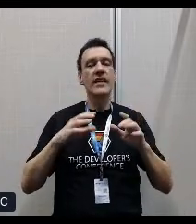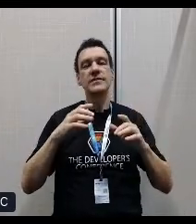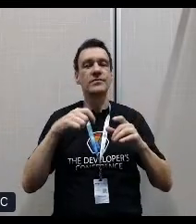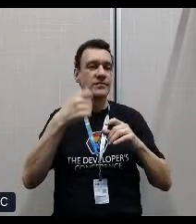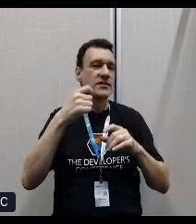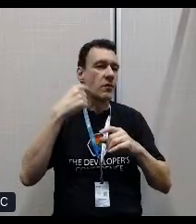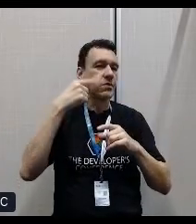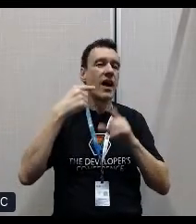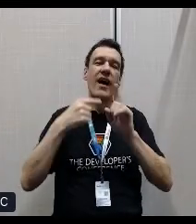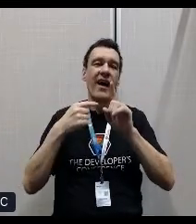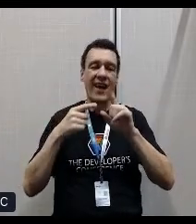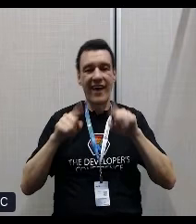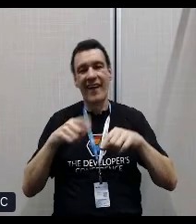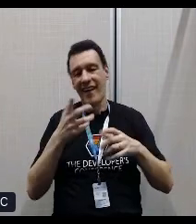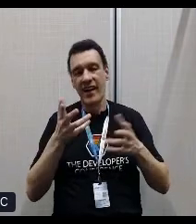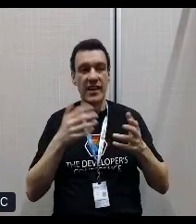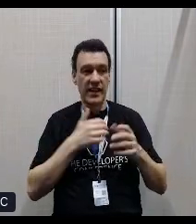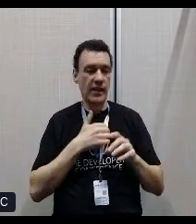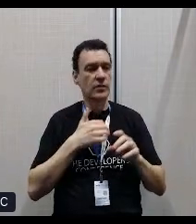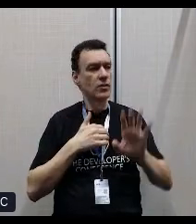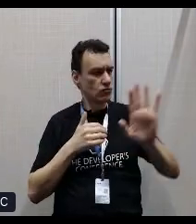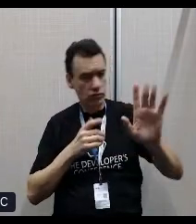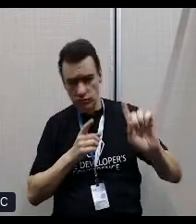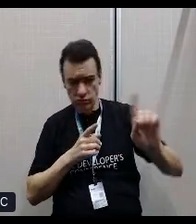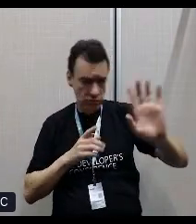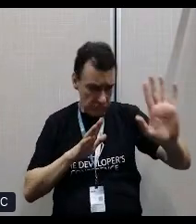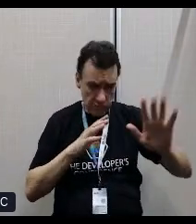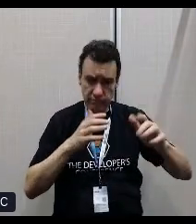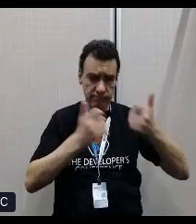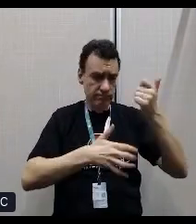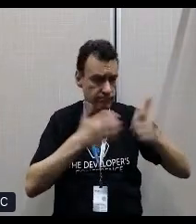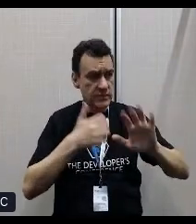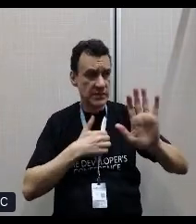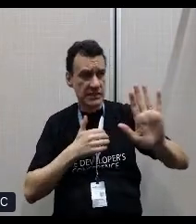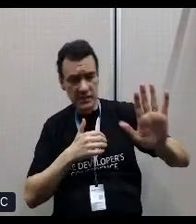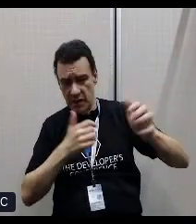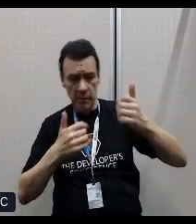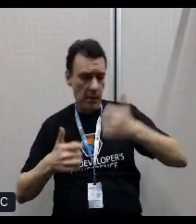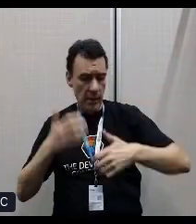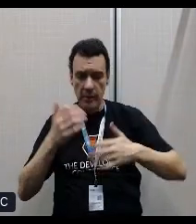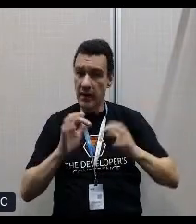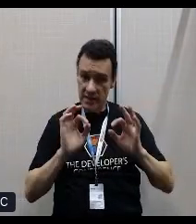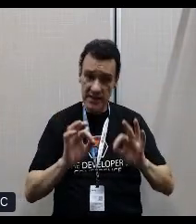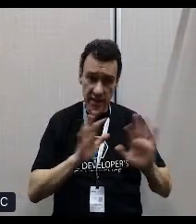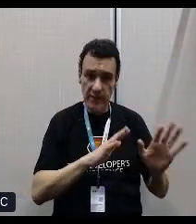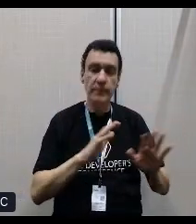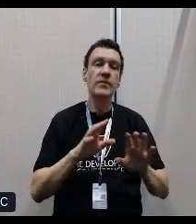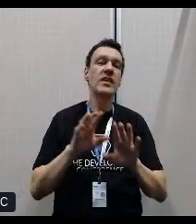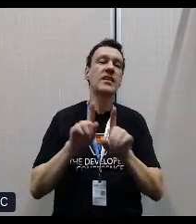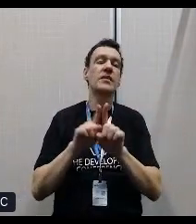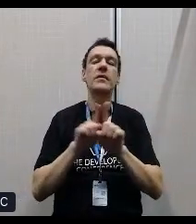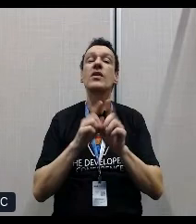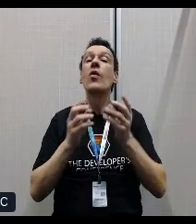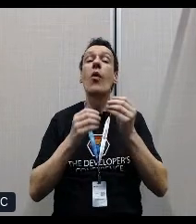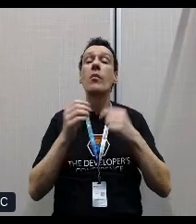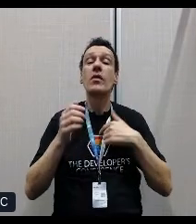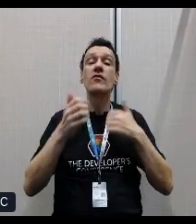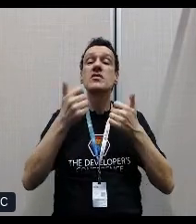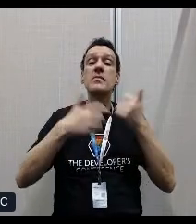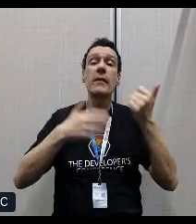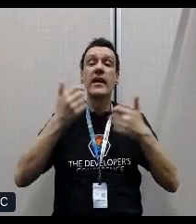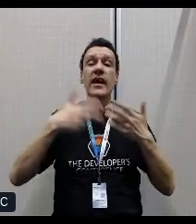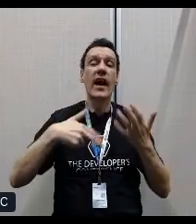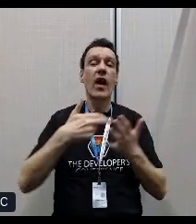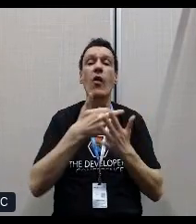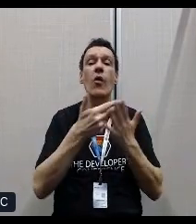pessoas. Quarto ponto, pergunte. Não fique assustado em como falar alguma coisa, seja franca, diga às pessoas que não sabem qual é a melhor